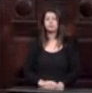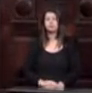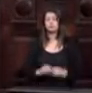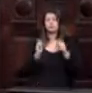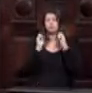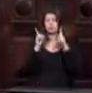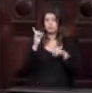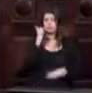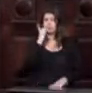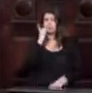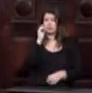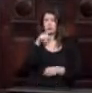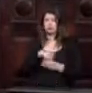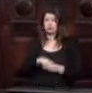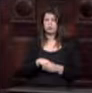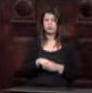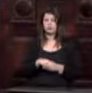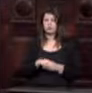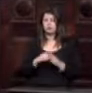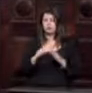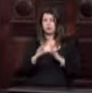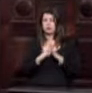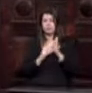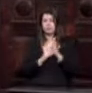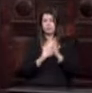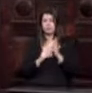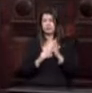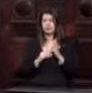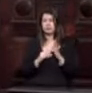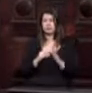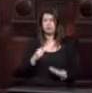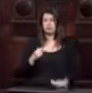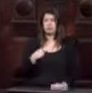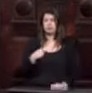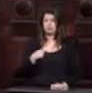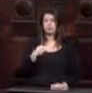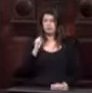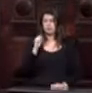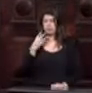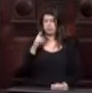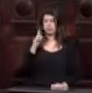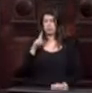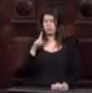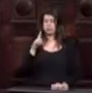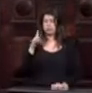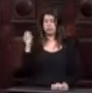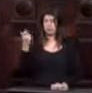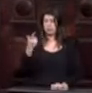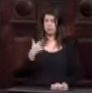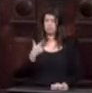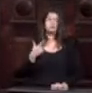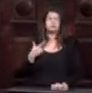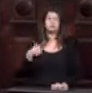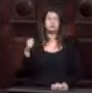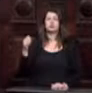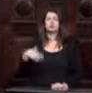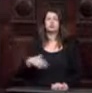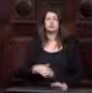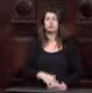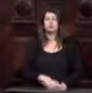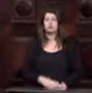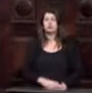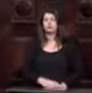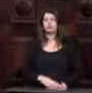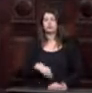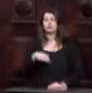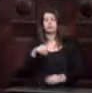deputados. Em votação, requerimento de destaque a emenda ativa 94 de autoria da bancada do PSOL. Os senhores que aprovam isso como estão,